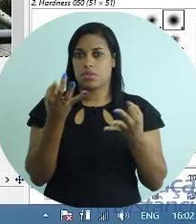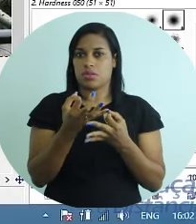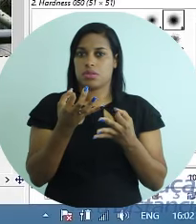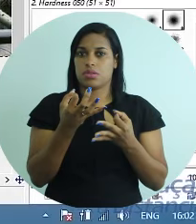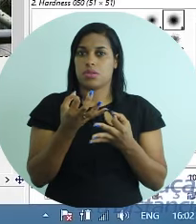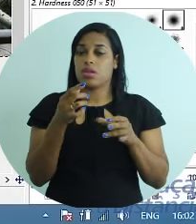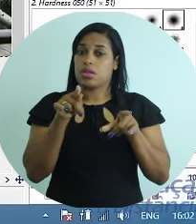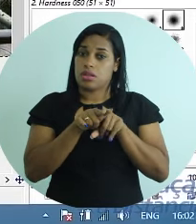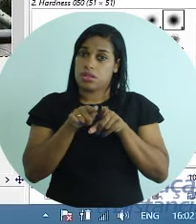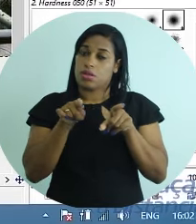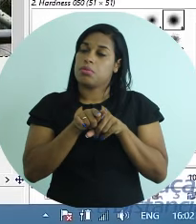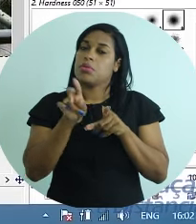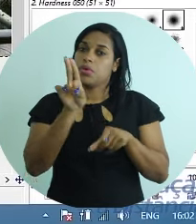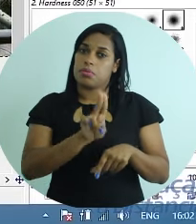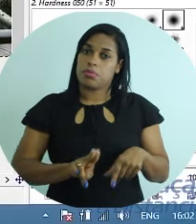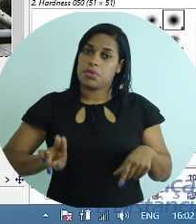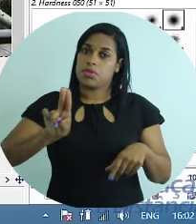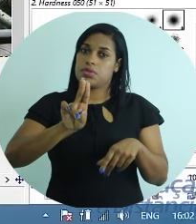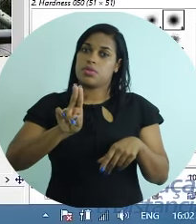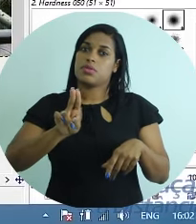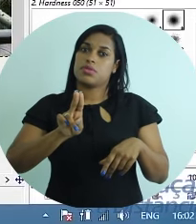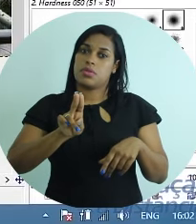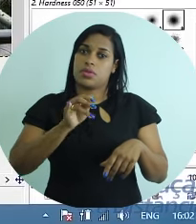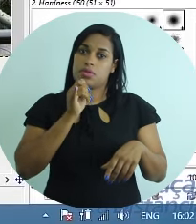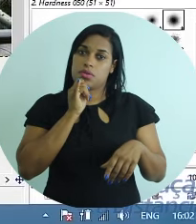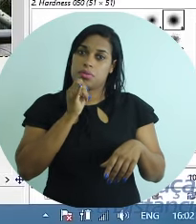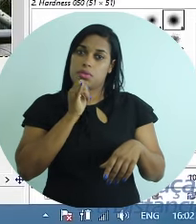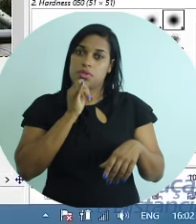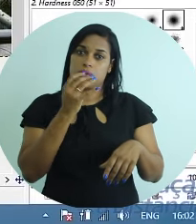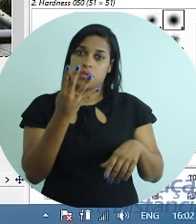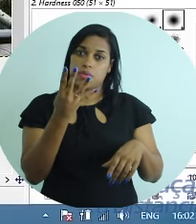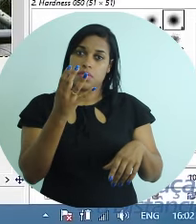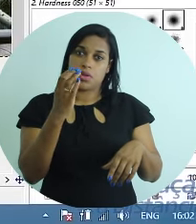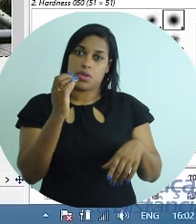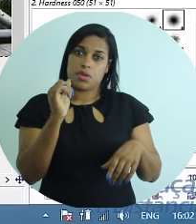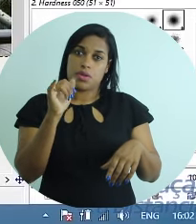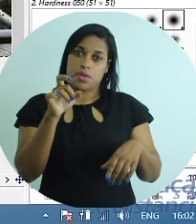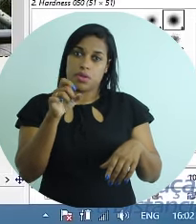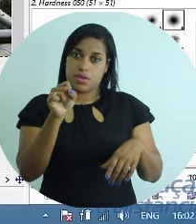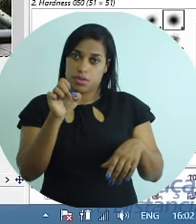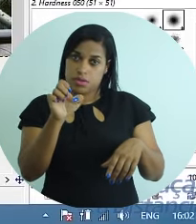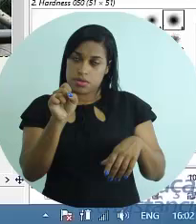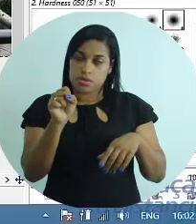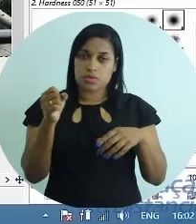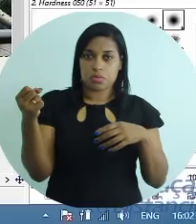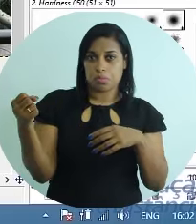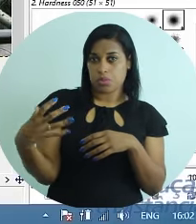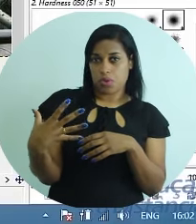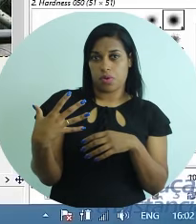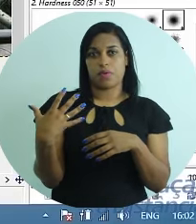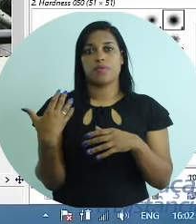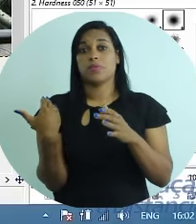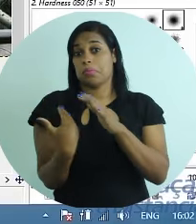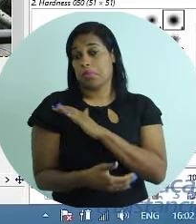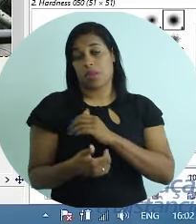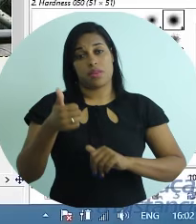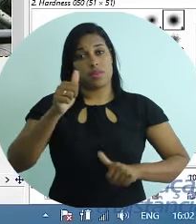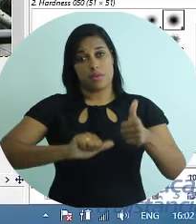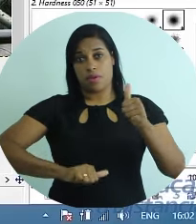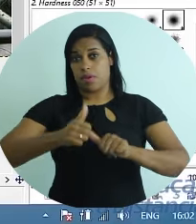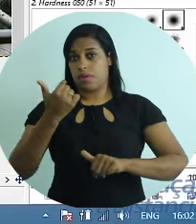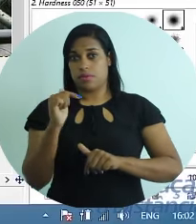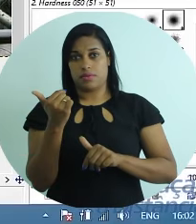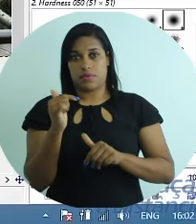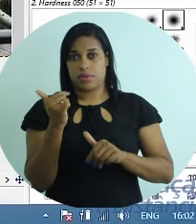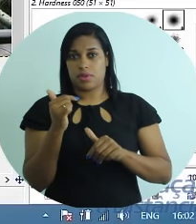Inclusive ela pode ser usada até em monitores, por exemplo, 4K, esses mais modernos, sem muita perda de qualidade. Ela